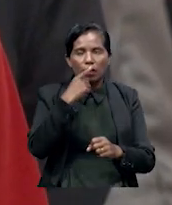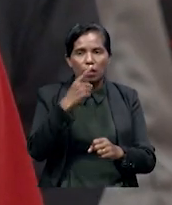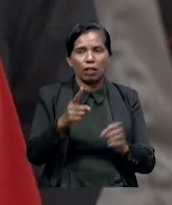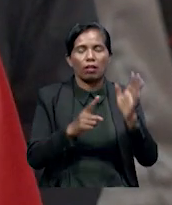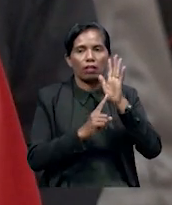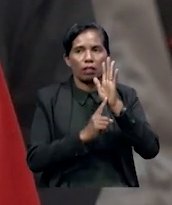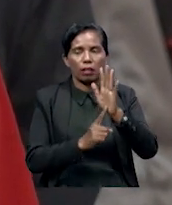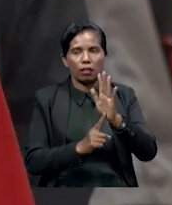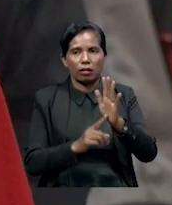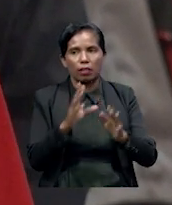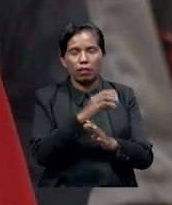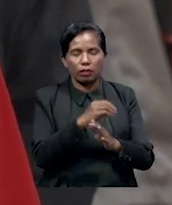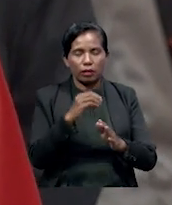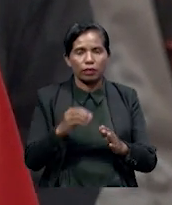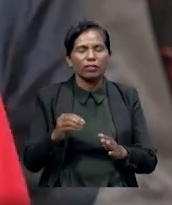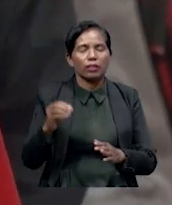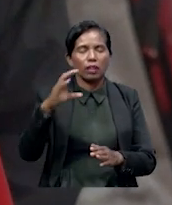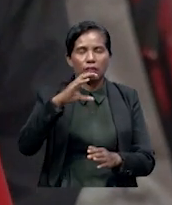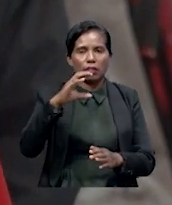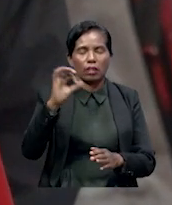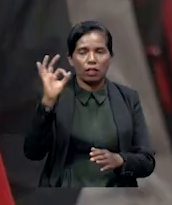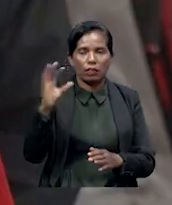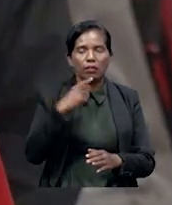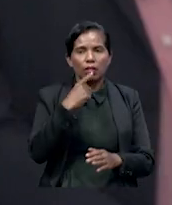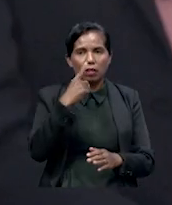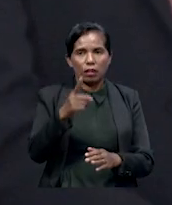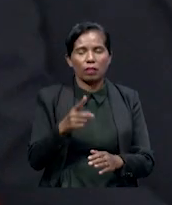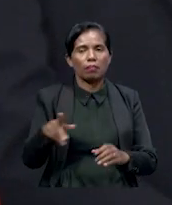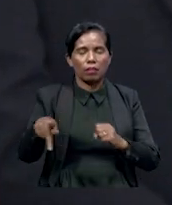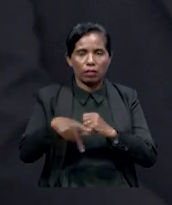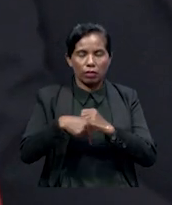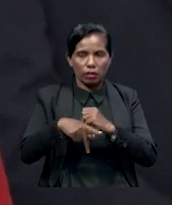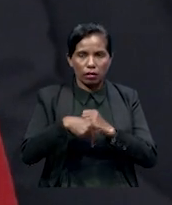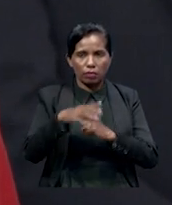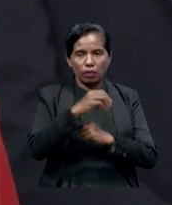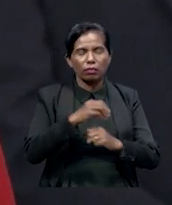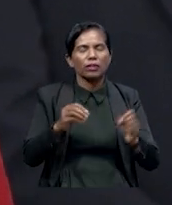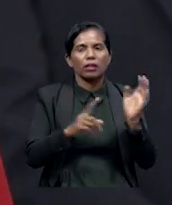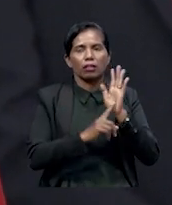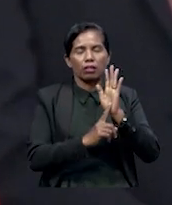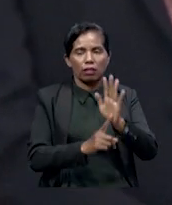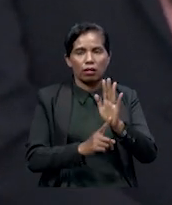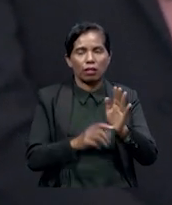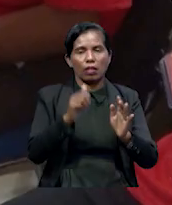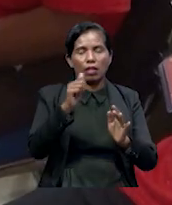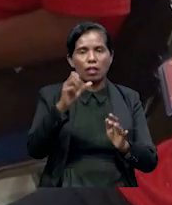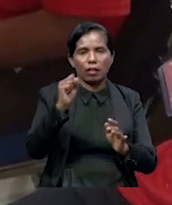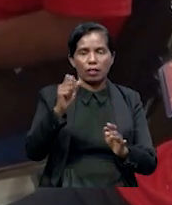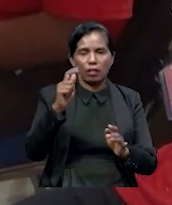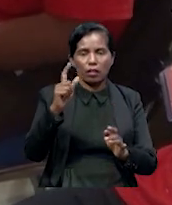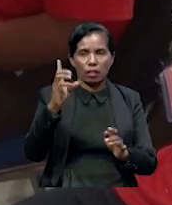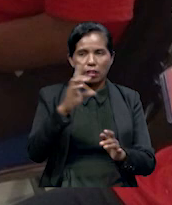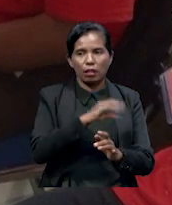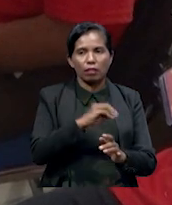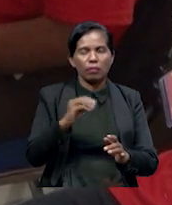hirakne ia centro convenções dele domingo ne wan hira atu participa cerimônia transformação ASDT ba Fretilin